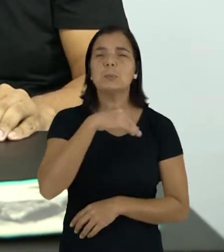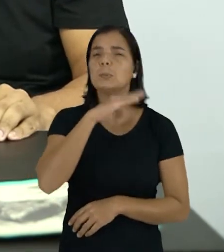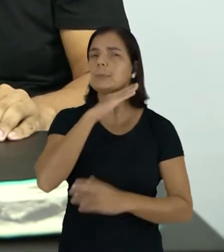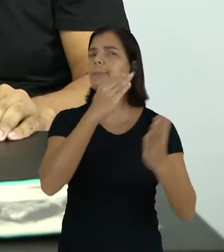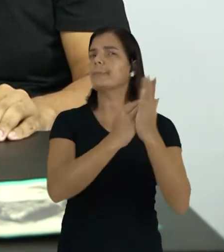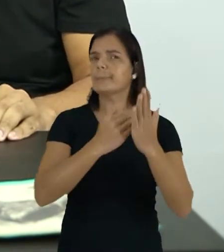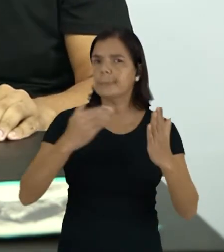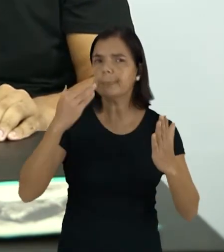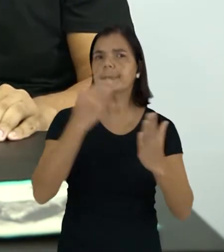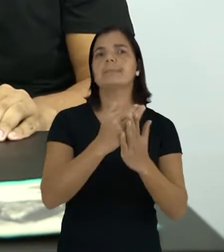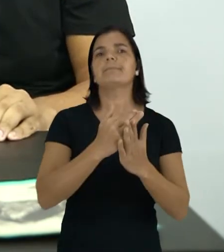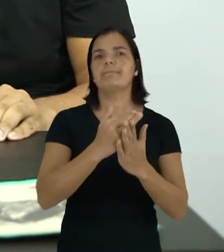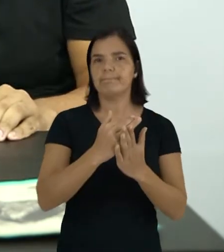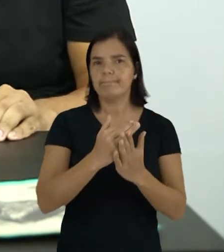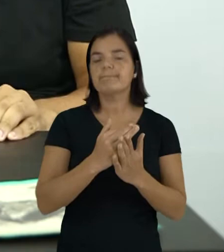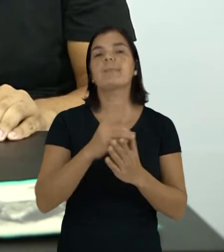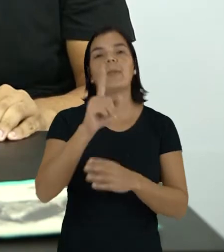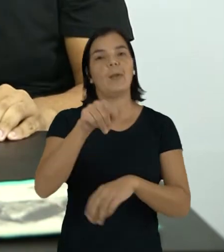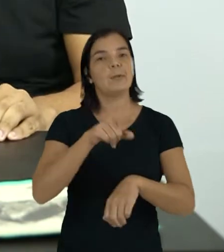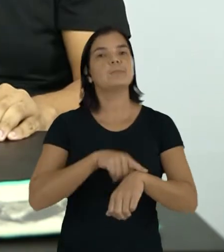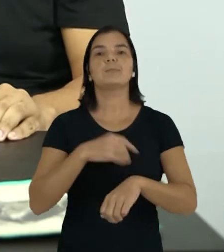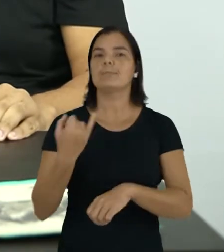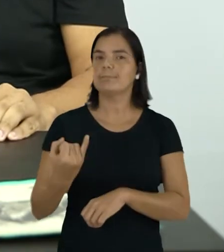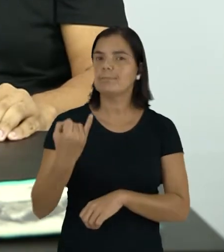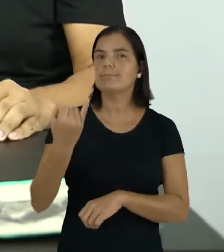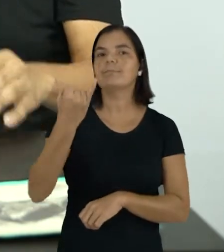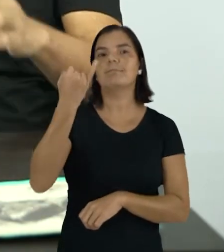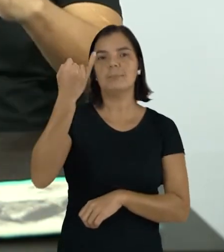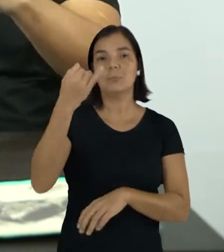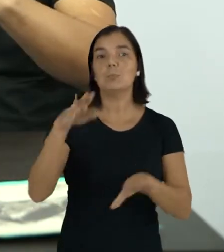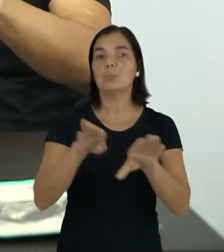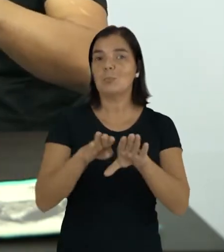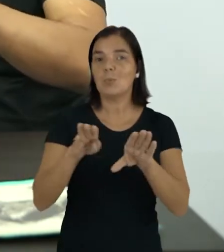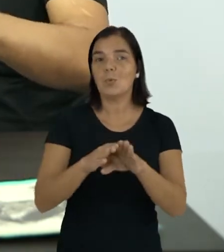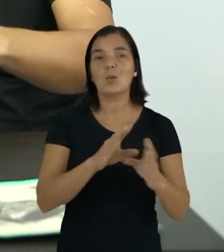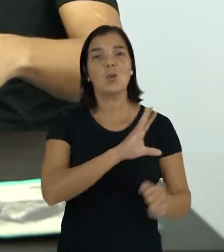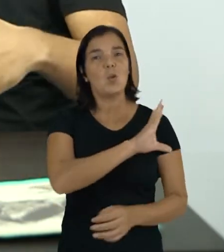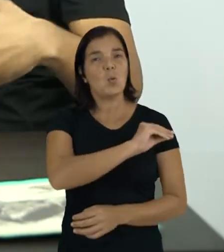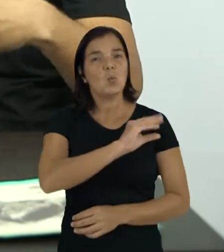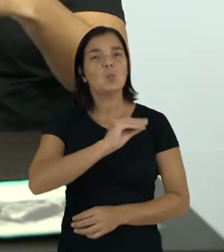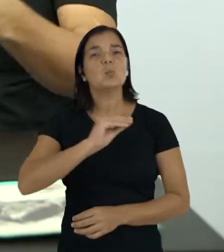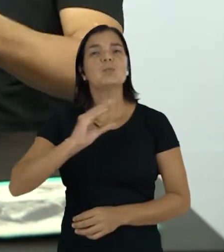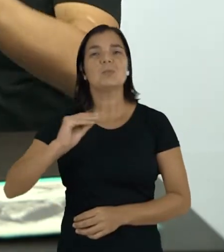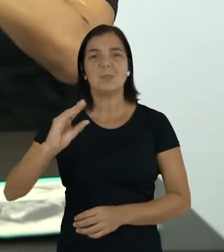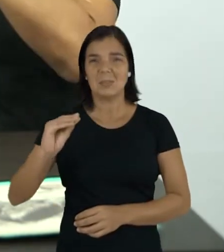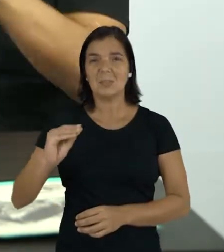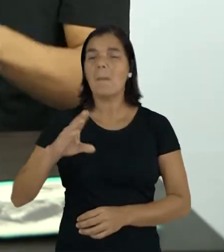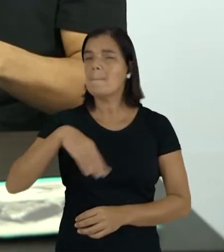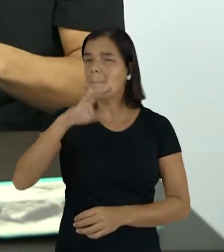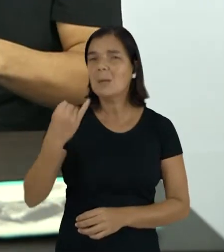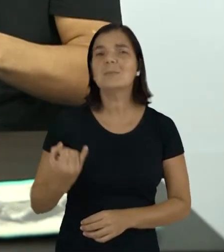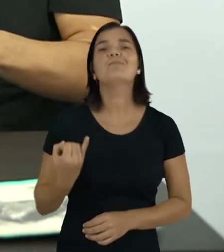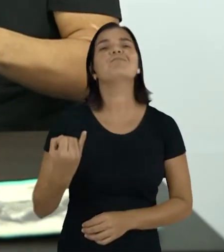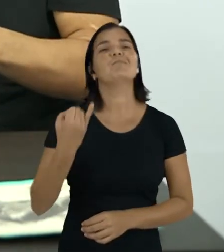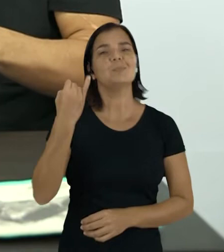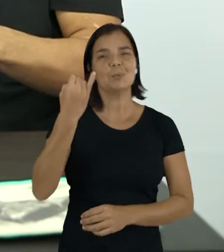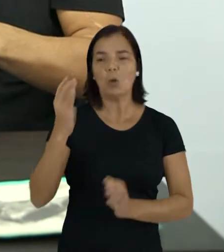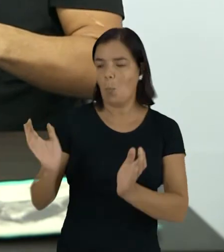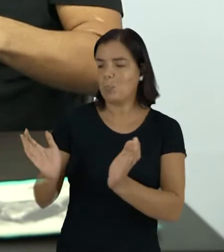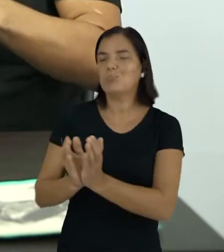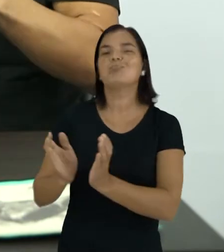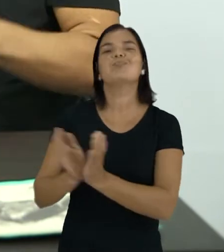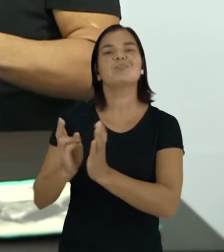temperaturas altíssimas. Era um momento muito importante para eles, porque o jovem está se tornando mais importante para aquela